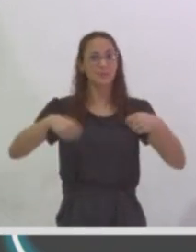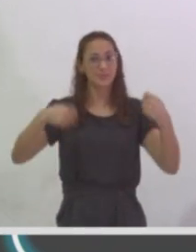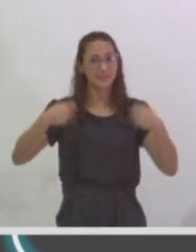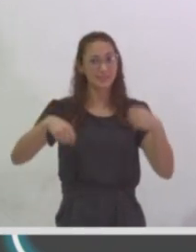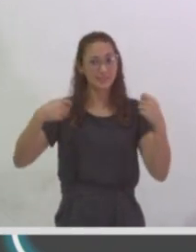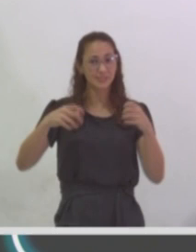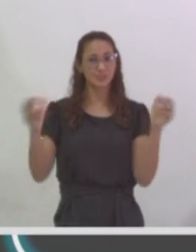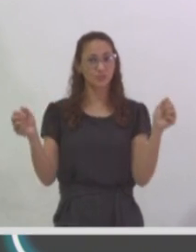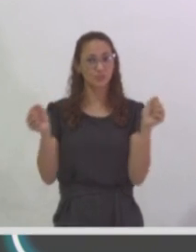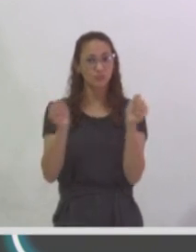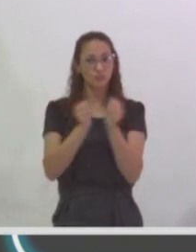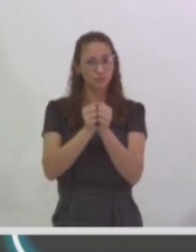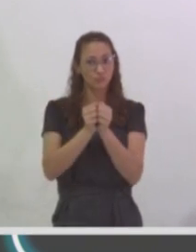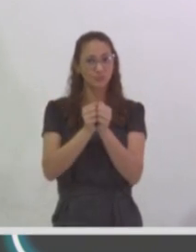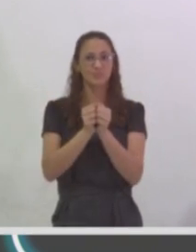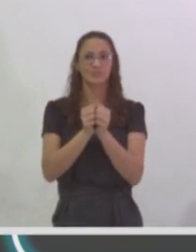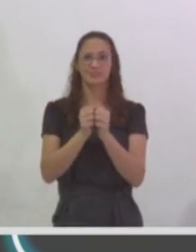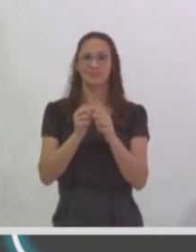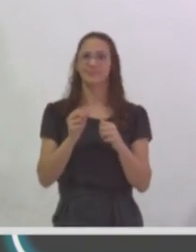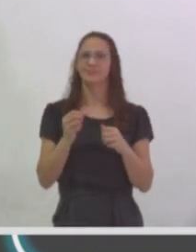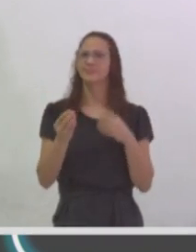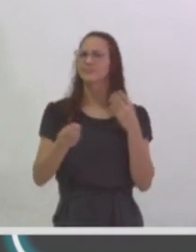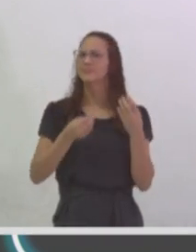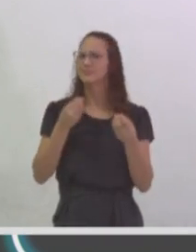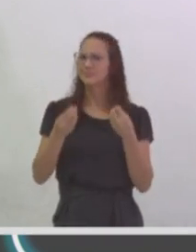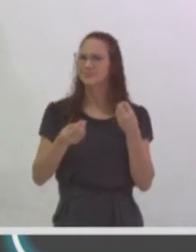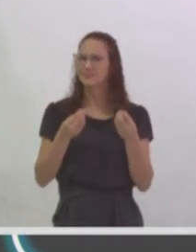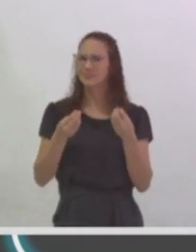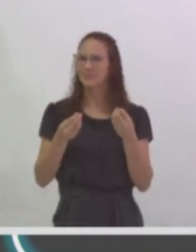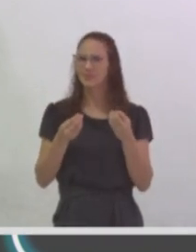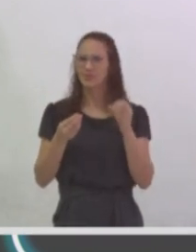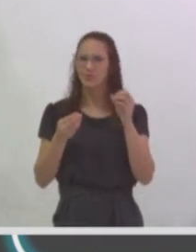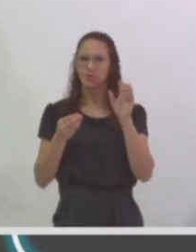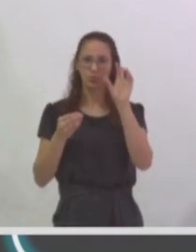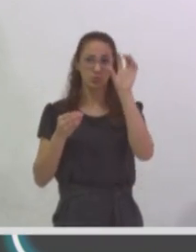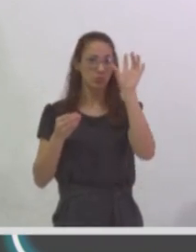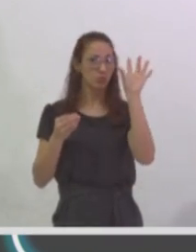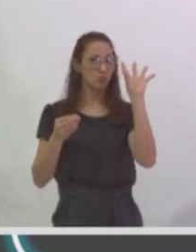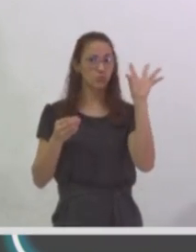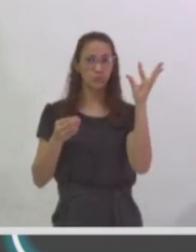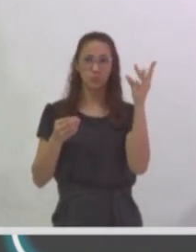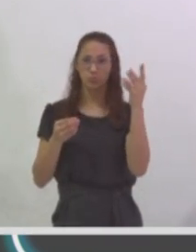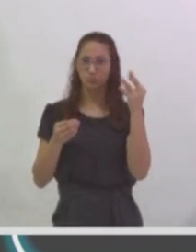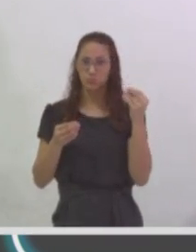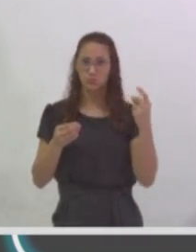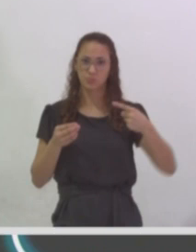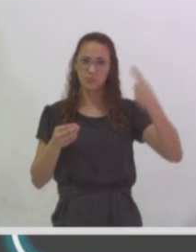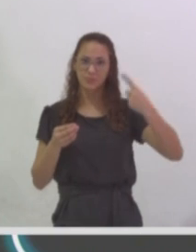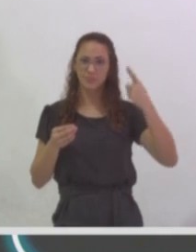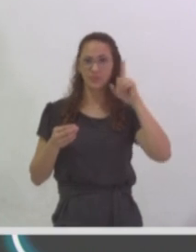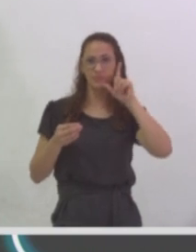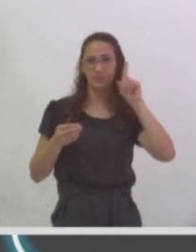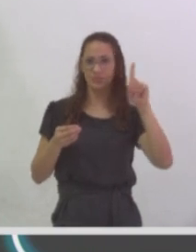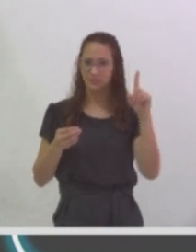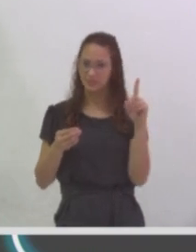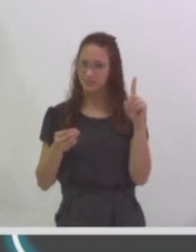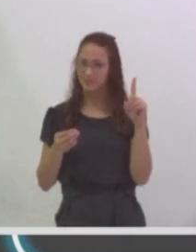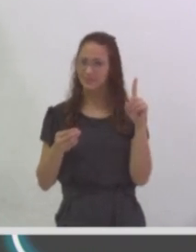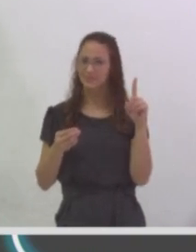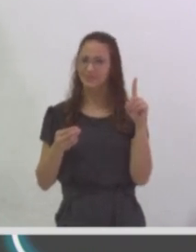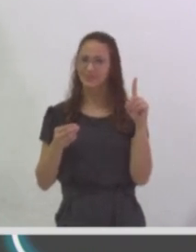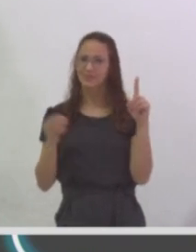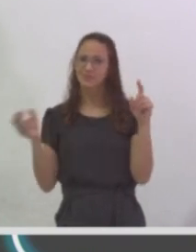da junção? Vamos lá. Você vai ter que pegar tudo que foi no primeiro dia